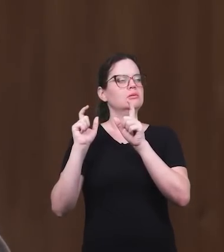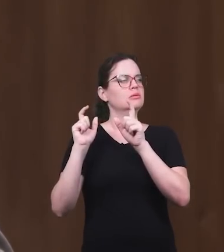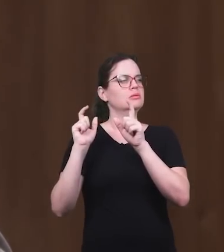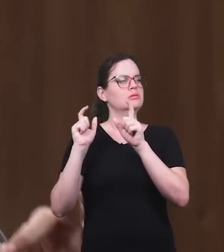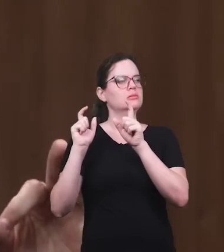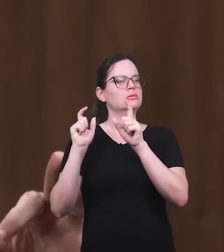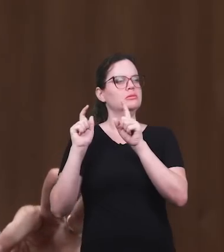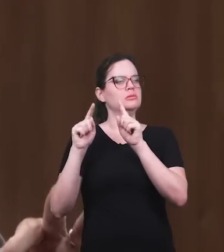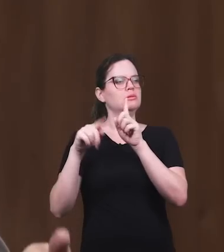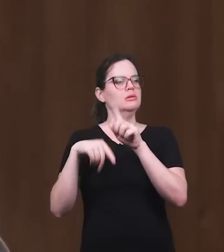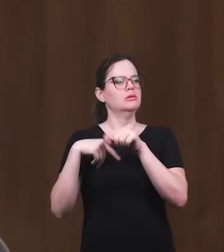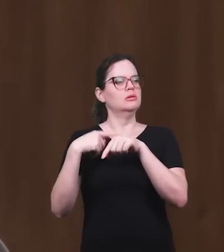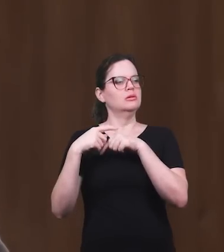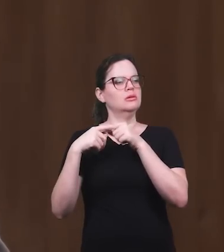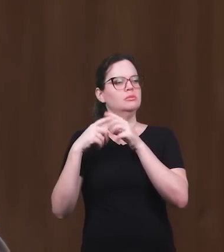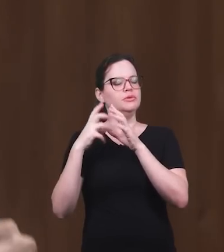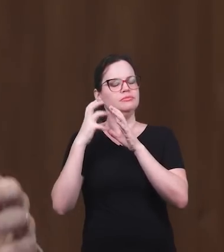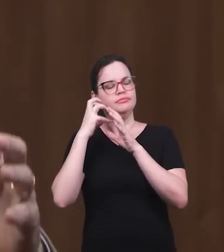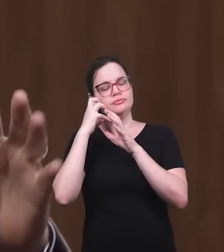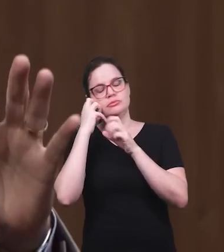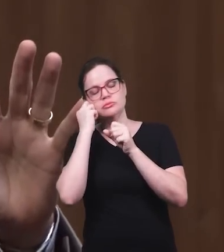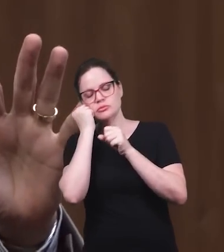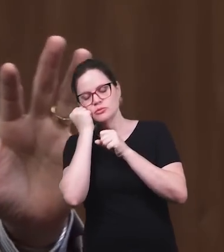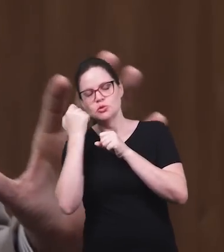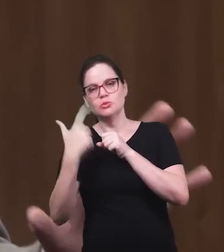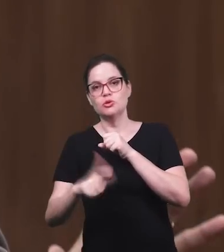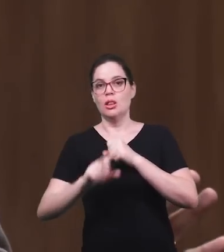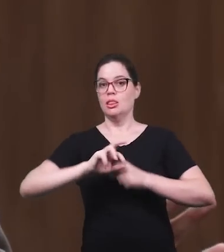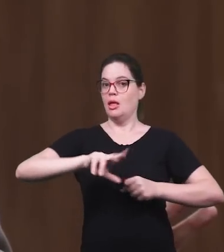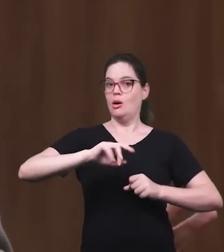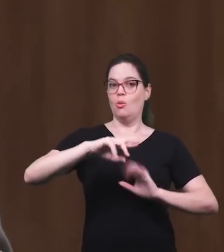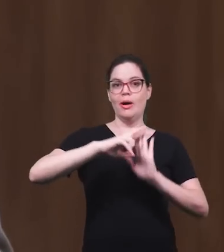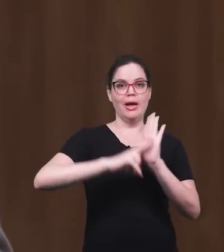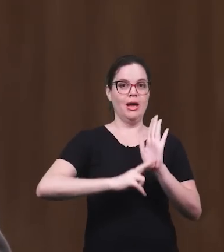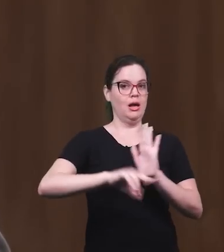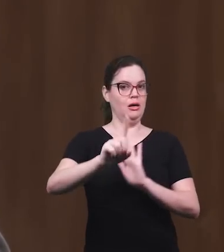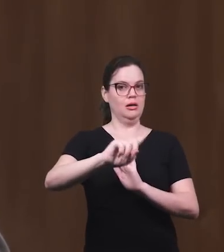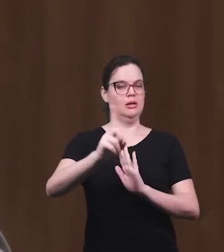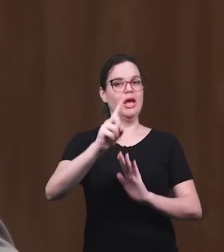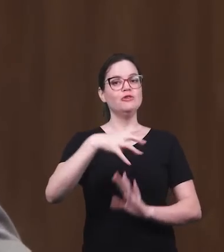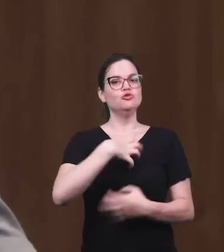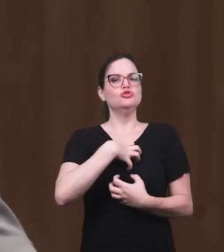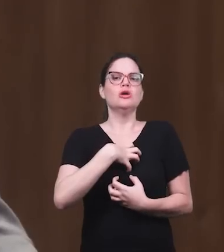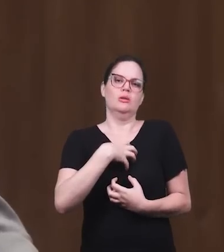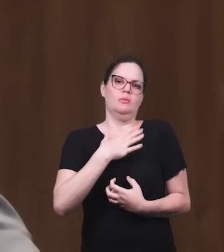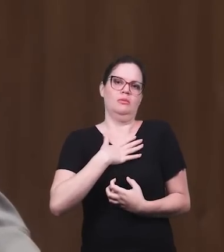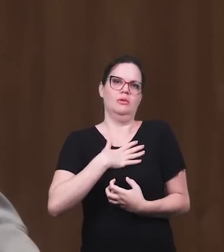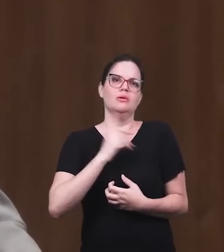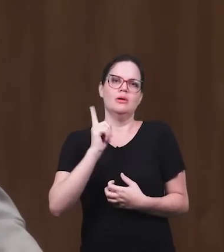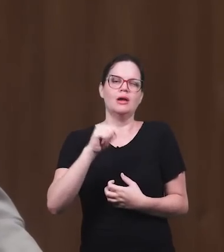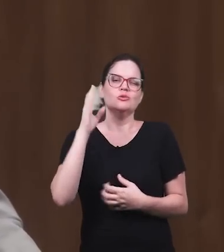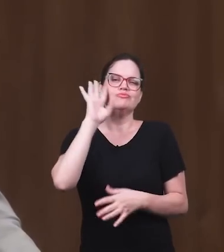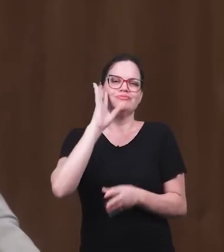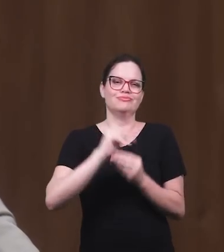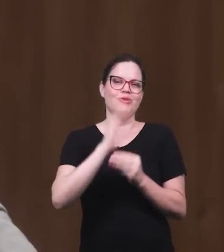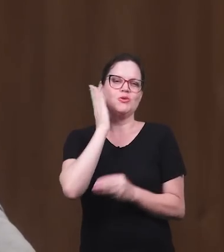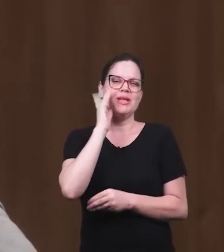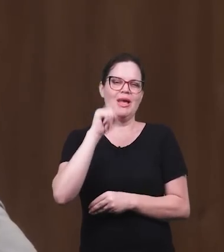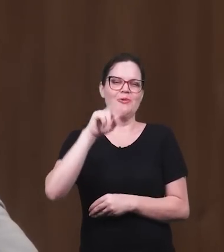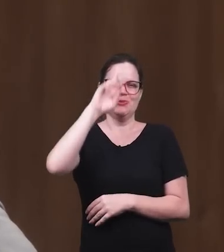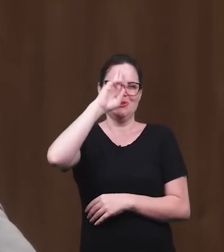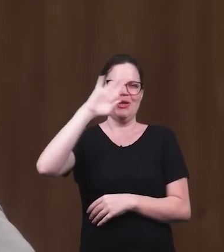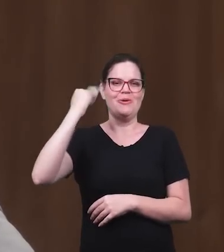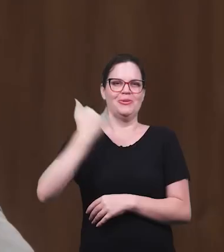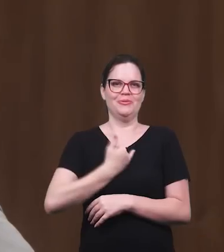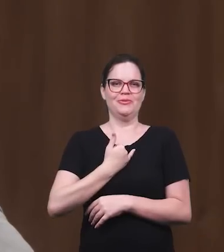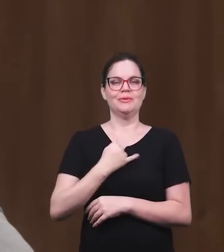sonho, eu sempre acordo logo em seguida, não estou estabelecendo como regra isso. Uhum. Mas aí foi um sonho do Senhor. E